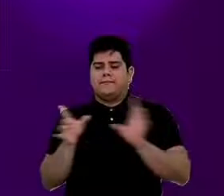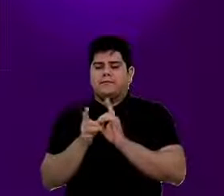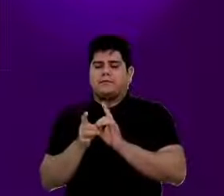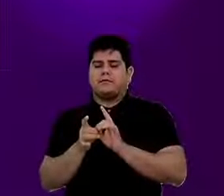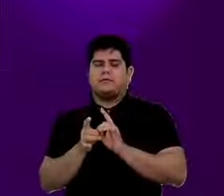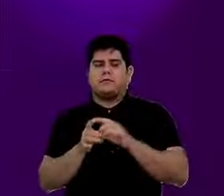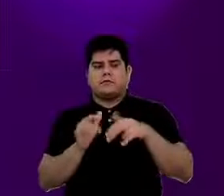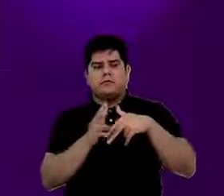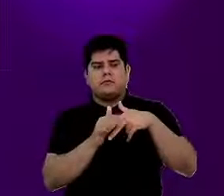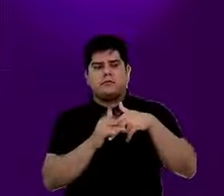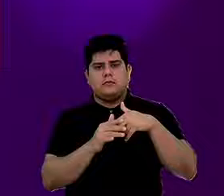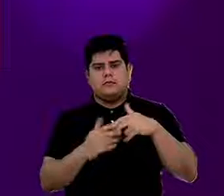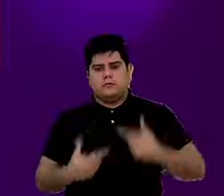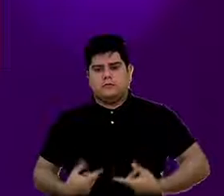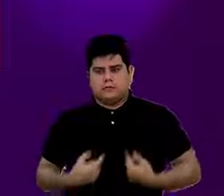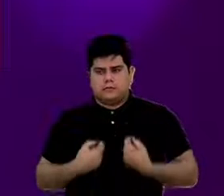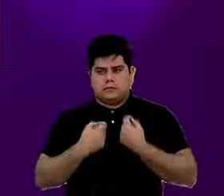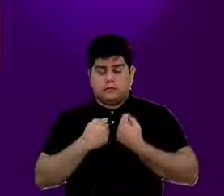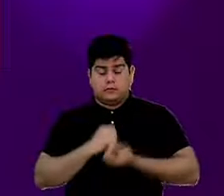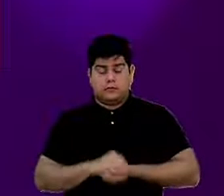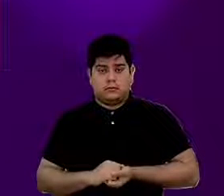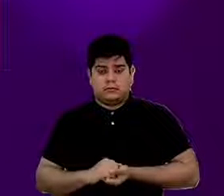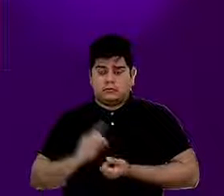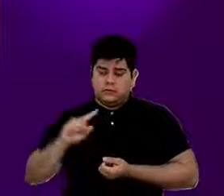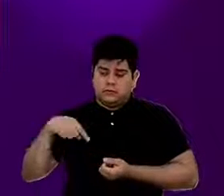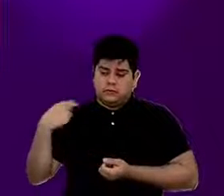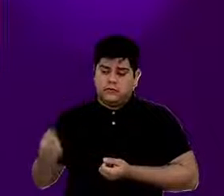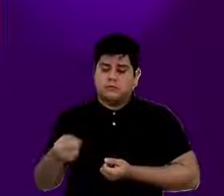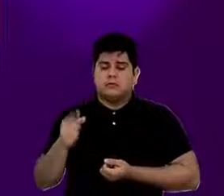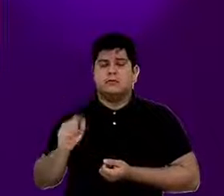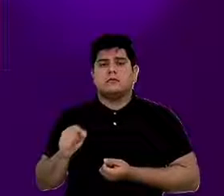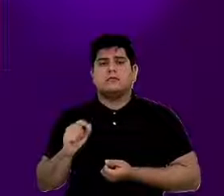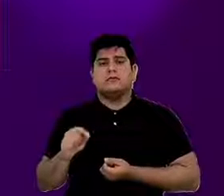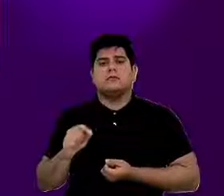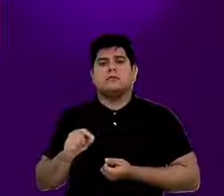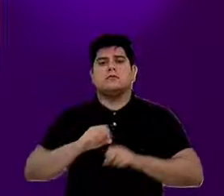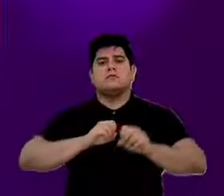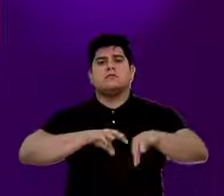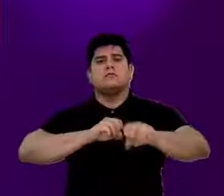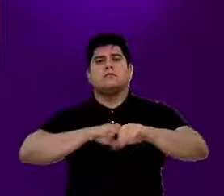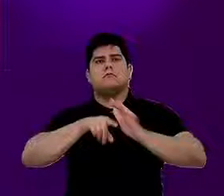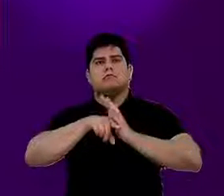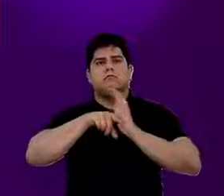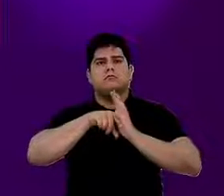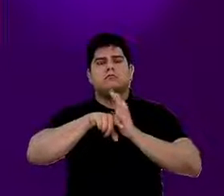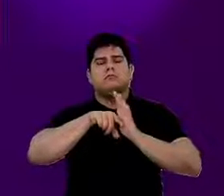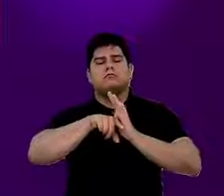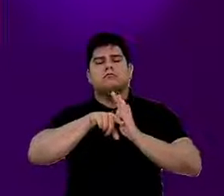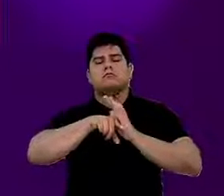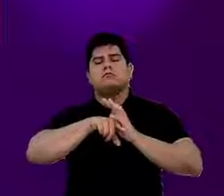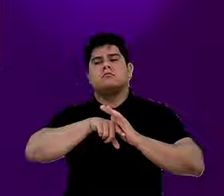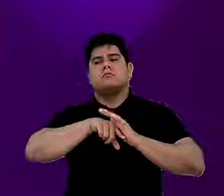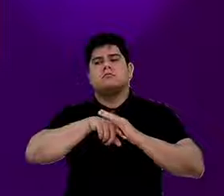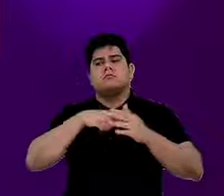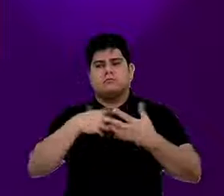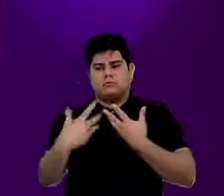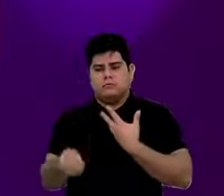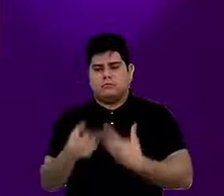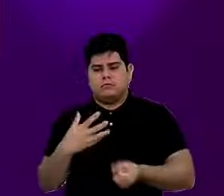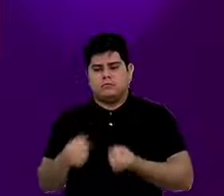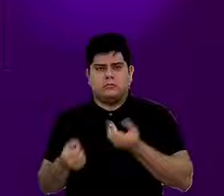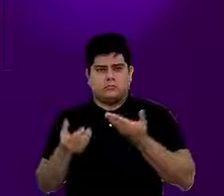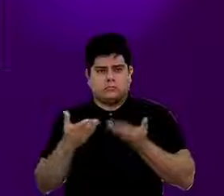aos pacientes oncológicos. Em seguida, a parte de ensino, de pesquisa e de aderência a